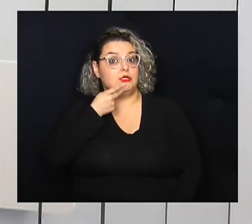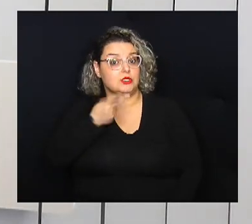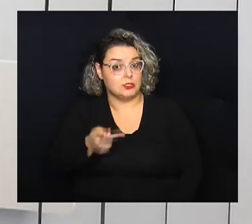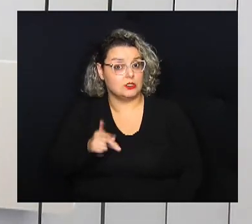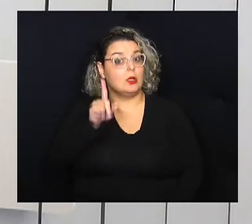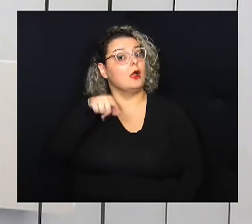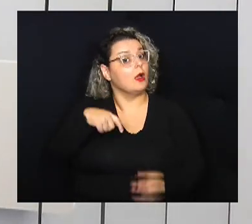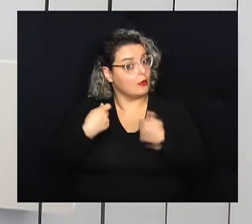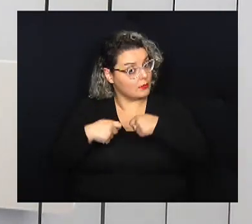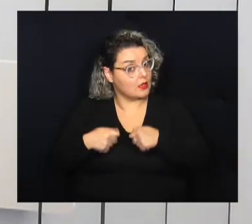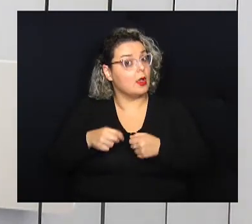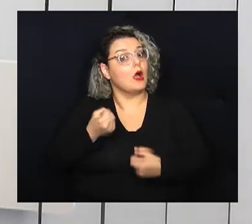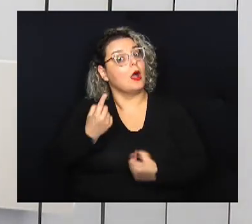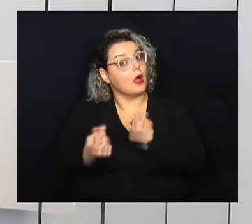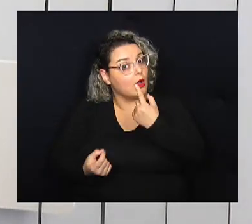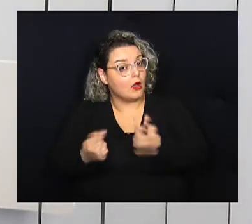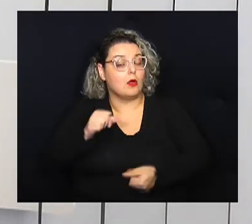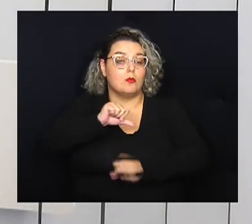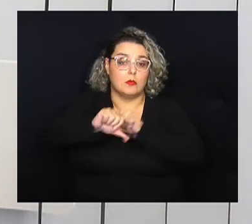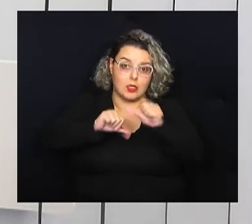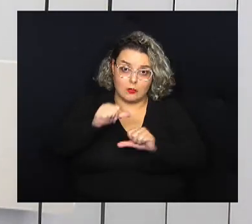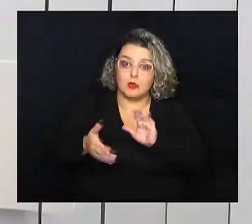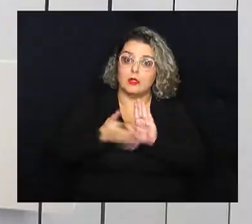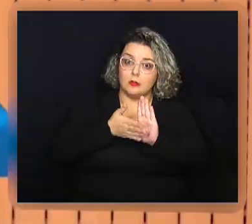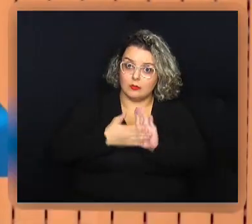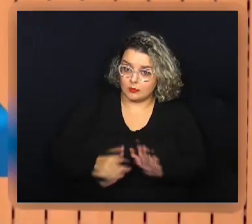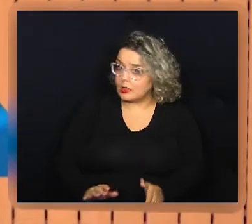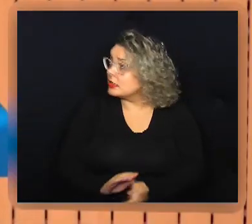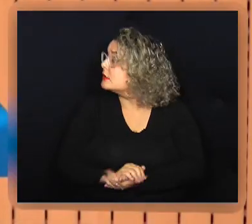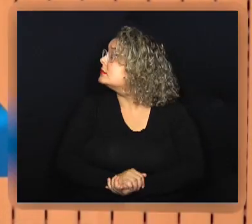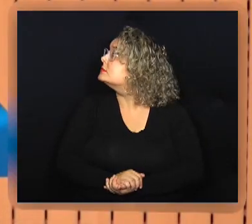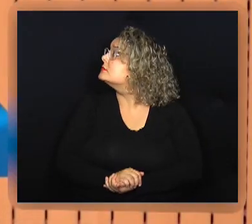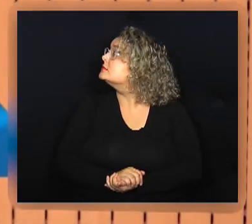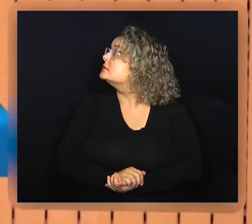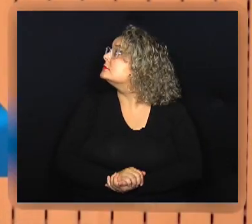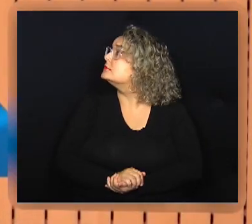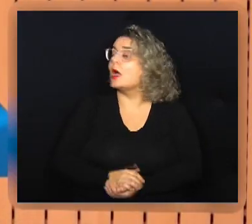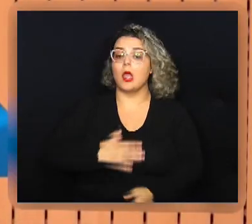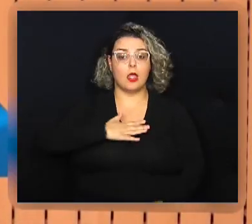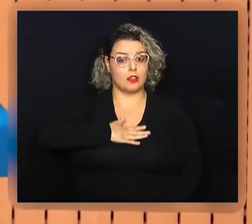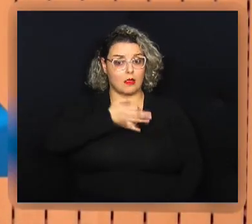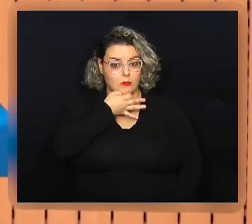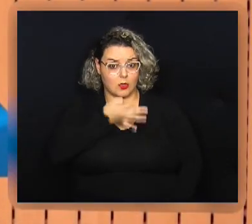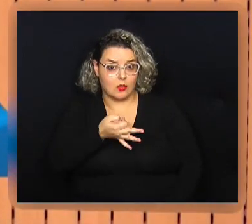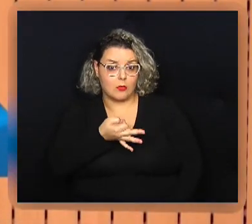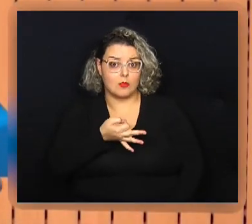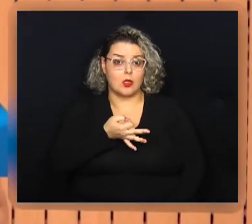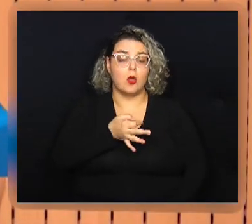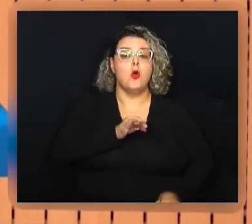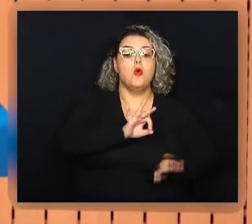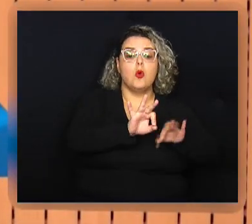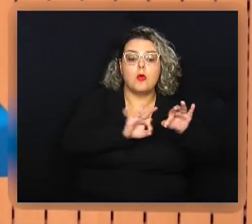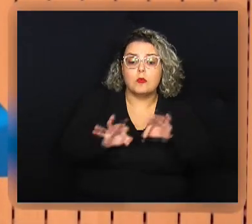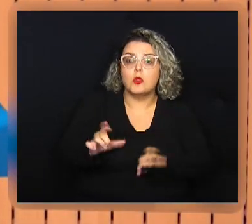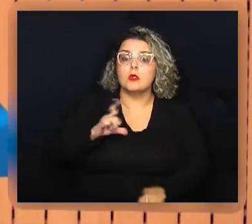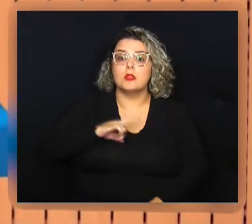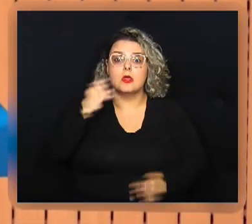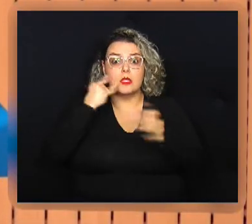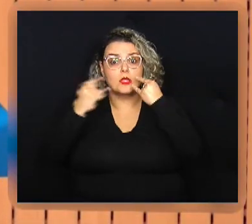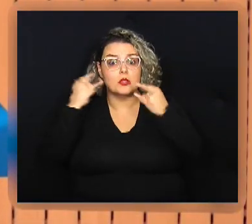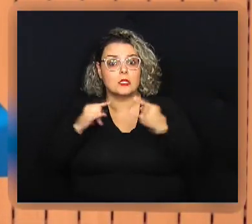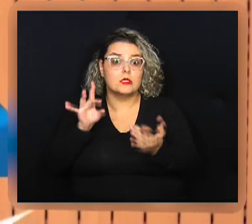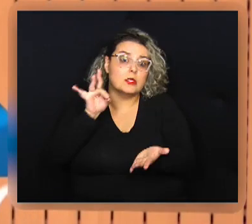preciso fazer algumas alterações na proposta. Na minha opinião, o que o projeto tem de interessante,